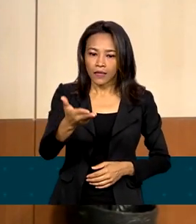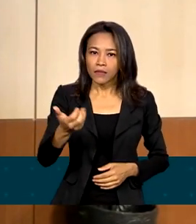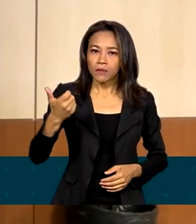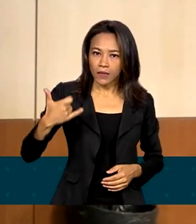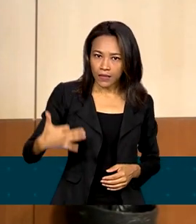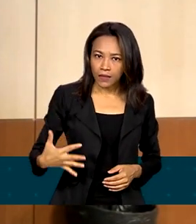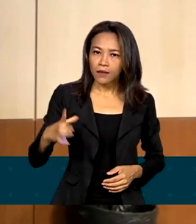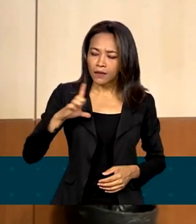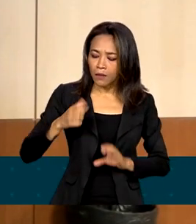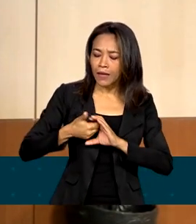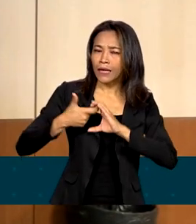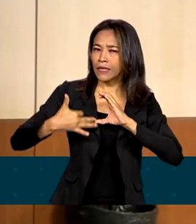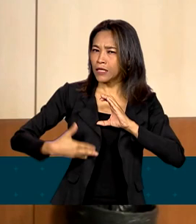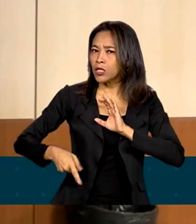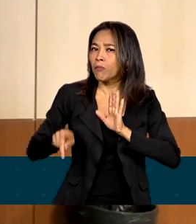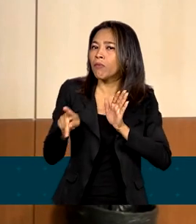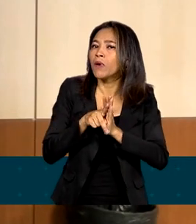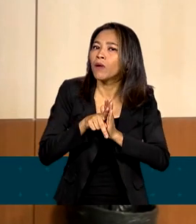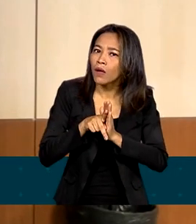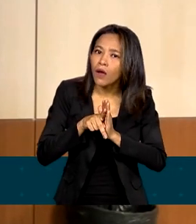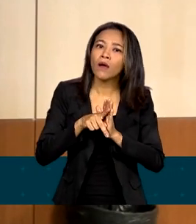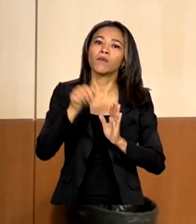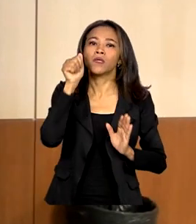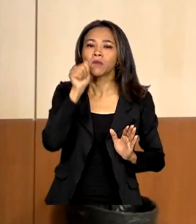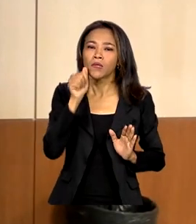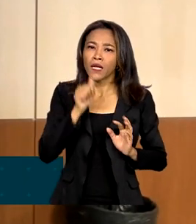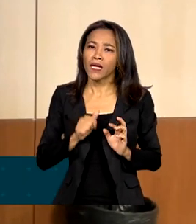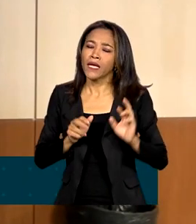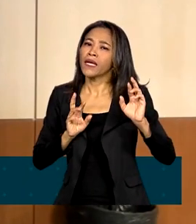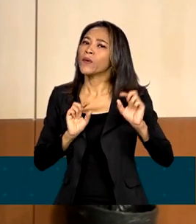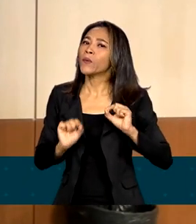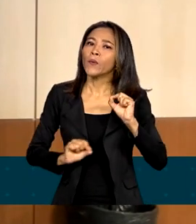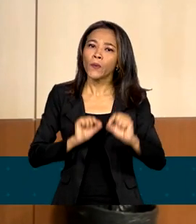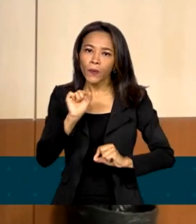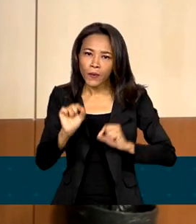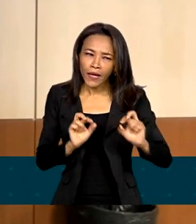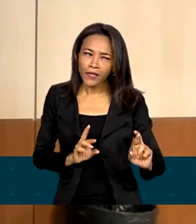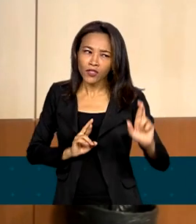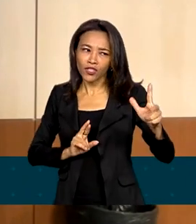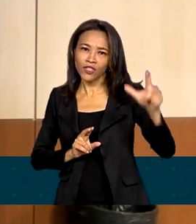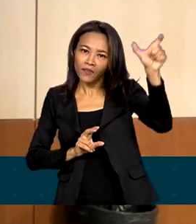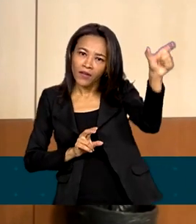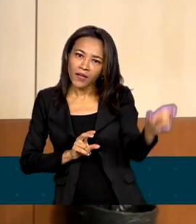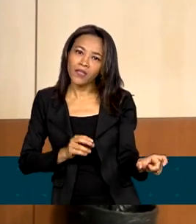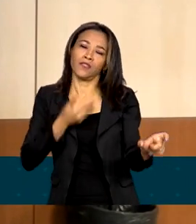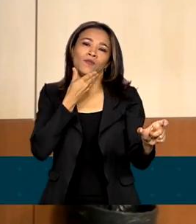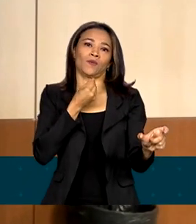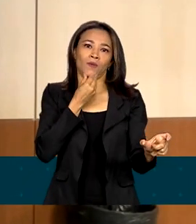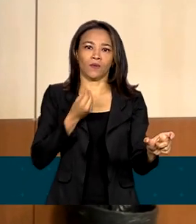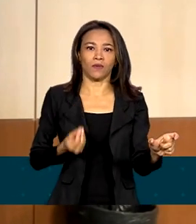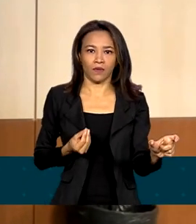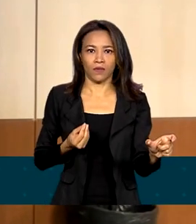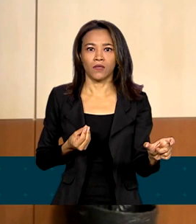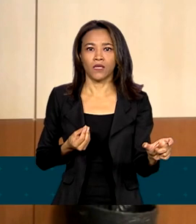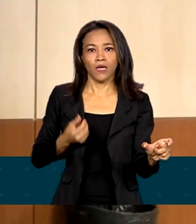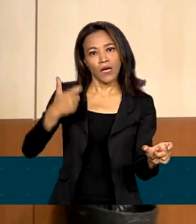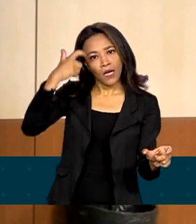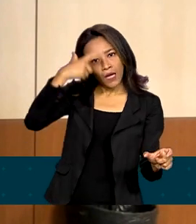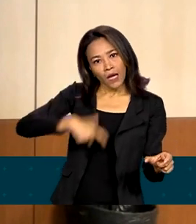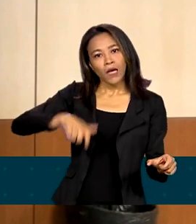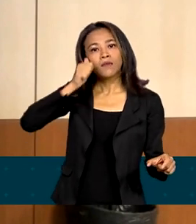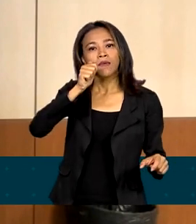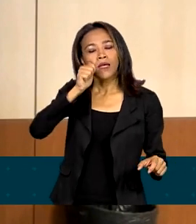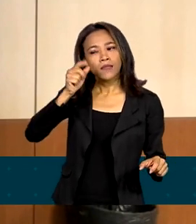uma característica que é diferente da que os homens têm, né? Como se, elas têm uma